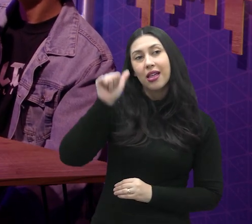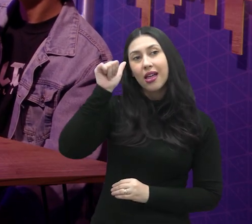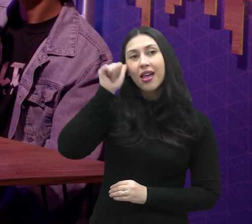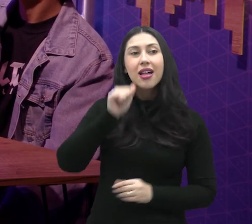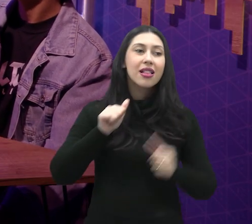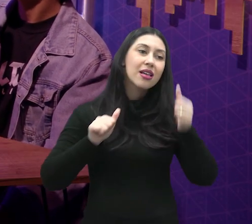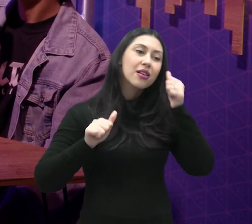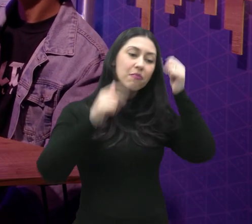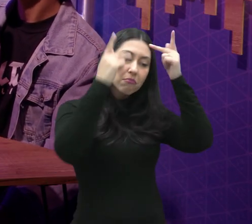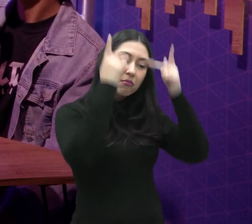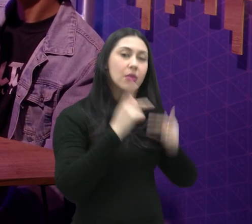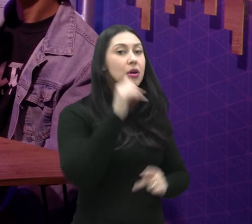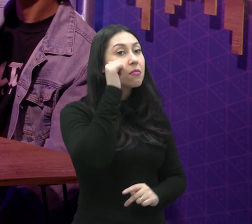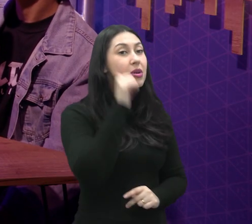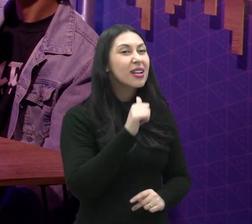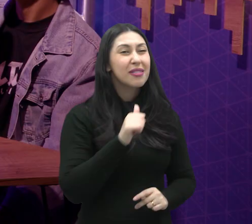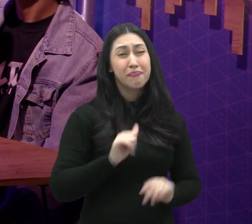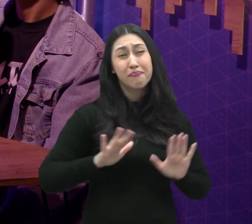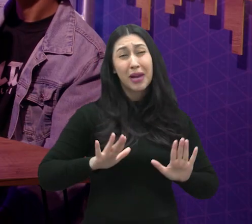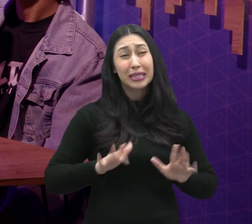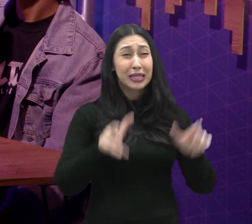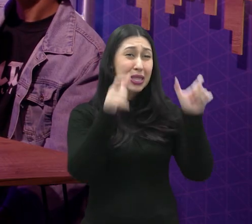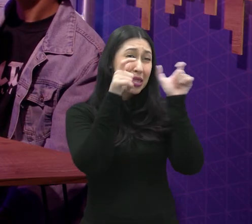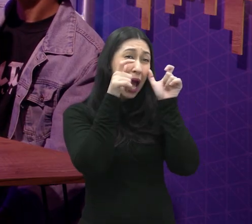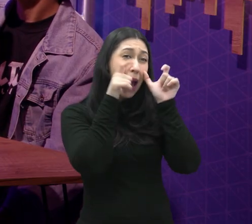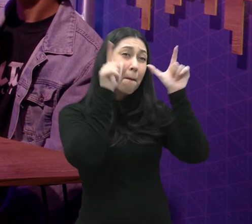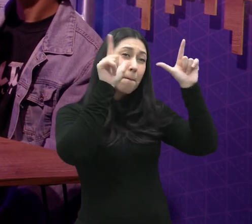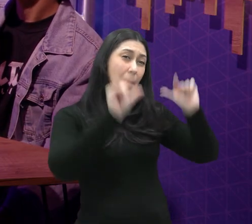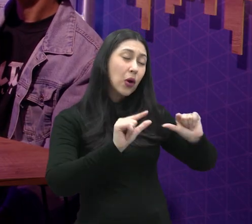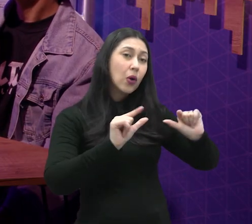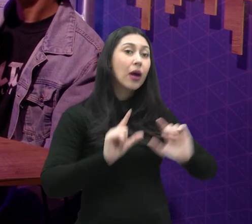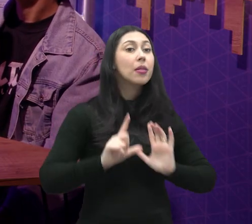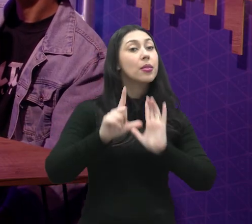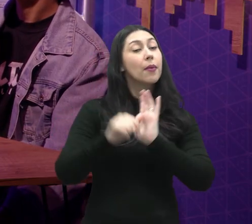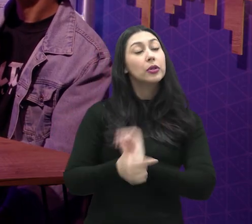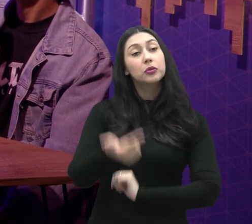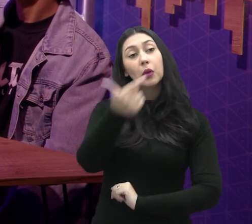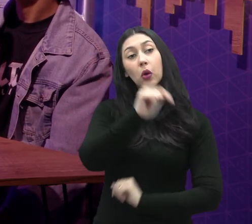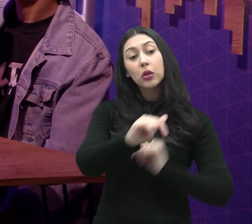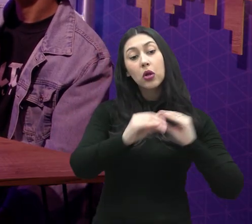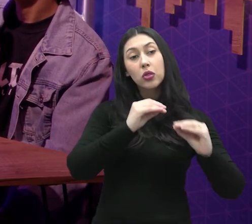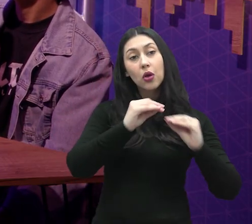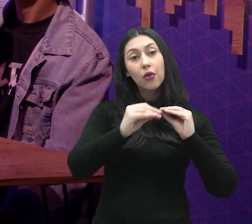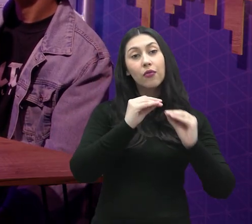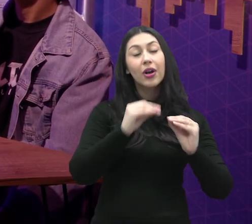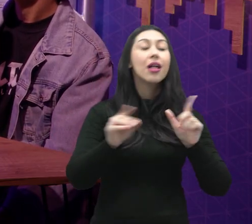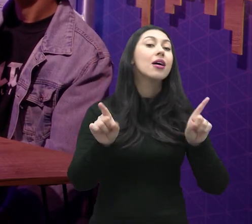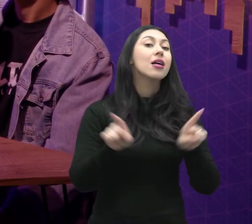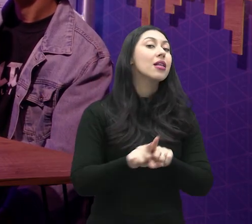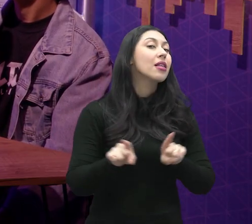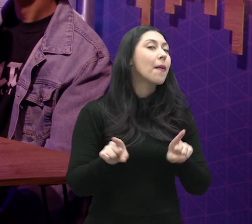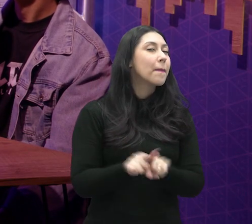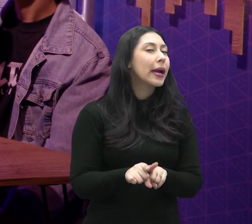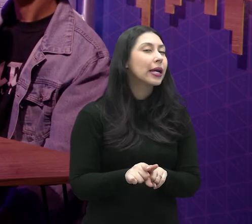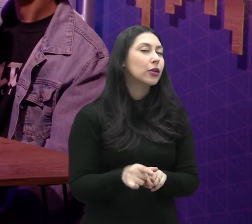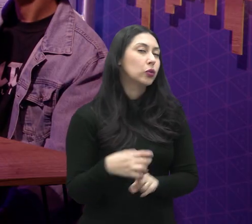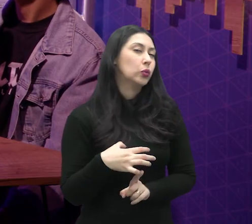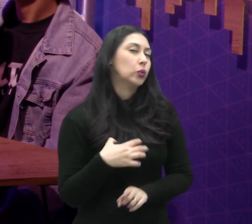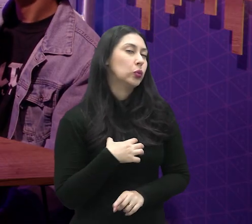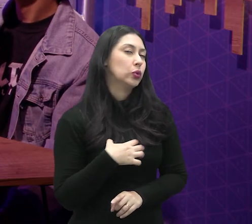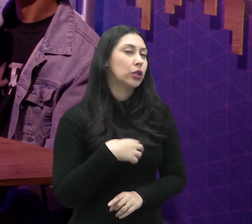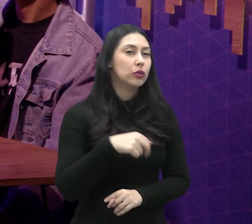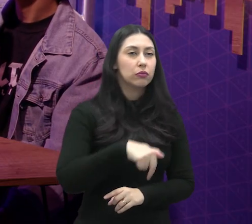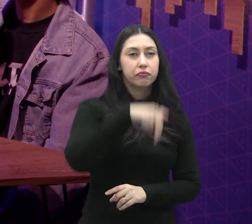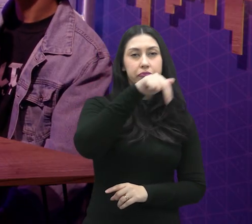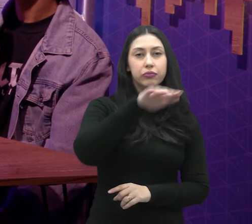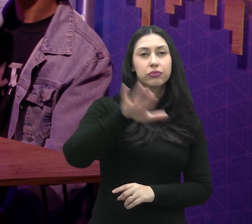foi uma novela que não teve tanta audiência, e depois de Elas por Elas voltou uma novela que também tinha uma pegada assim mais